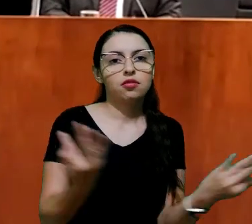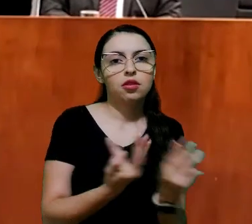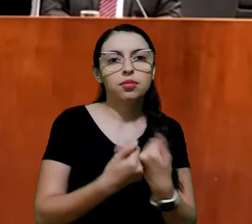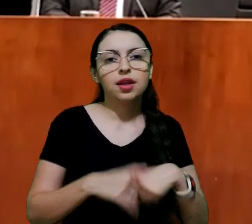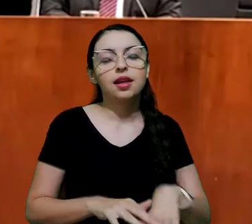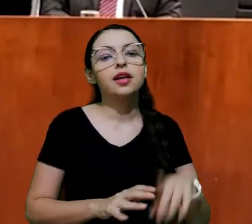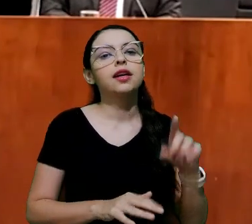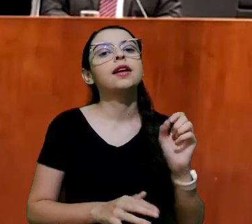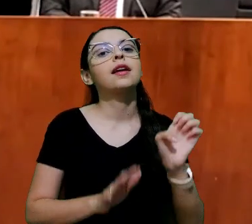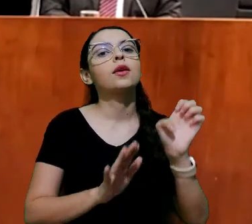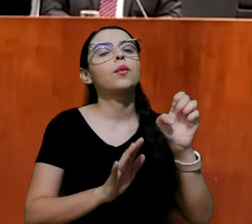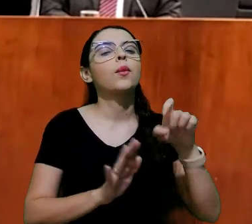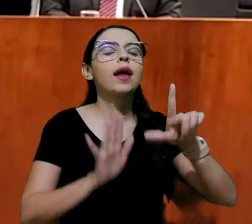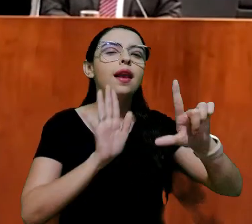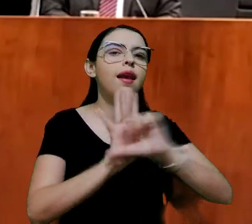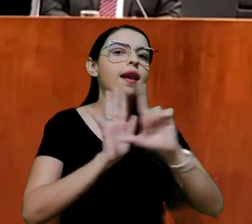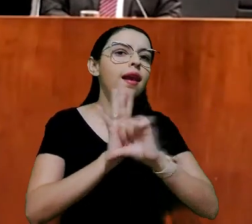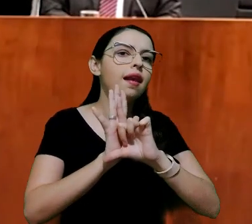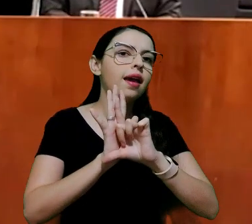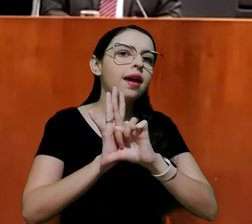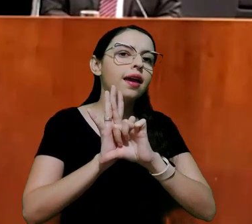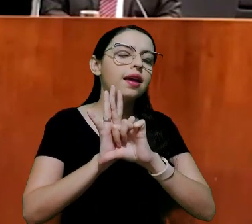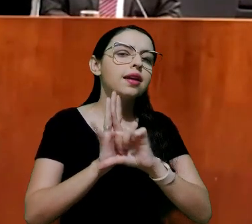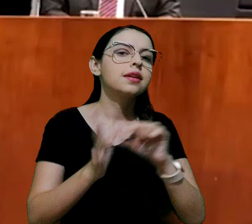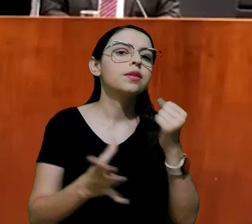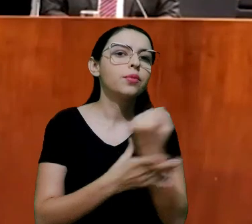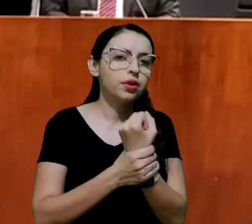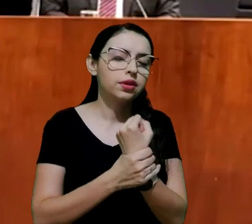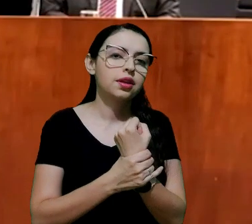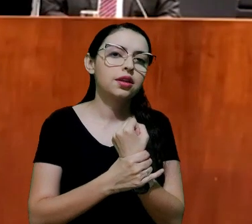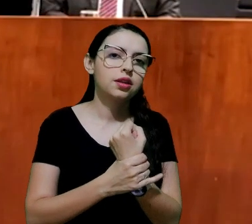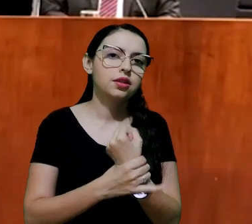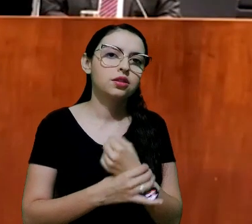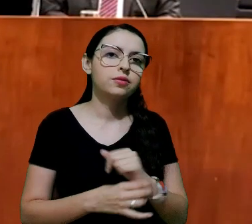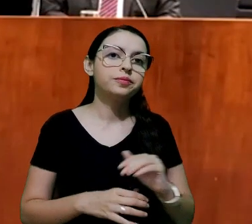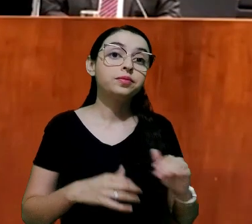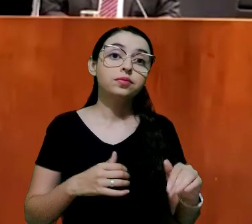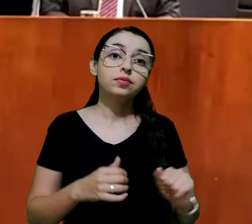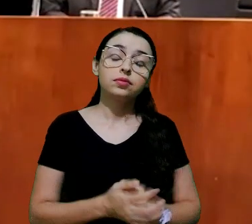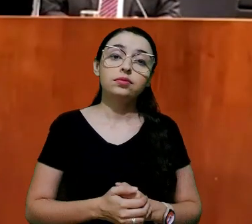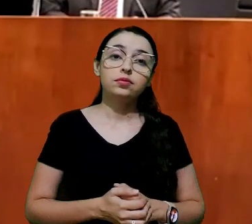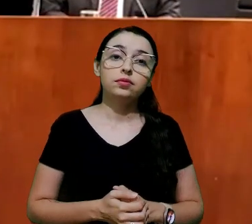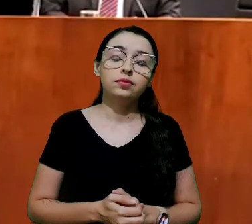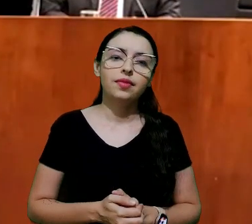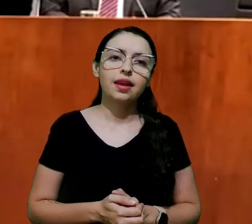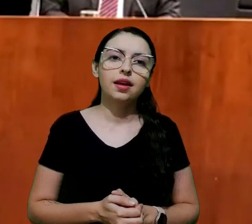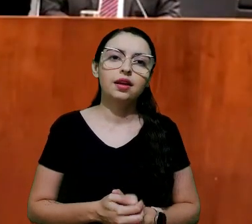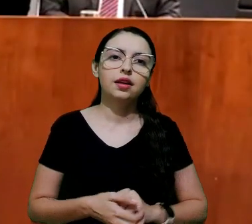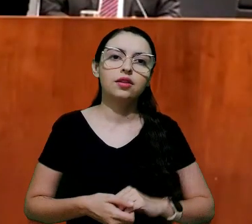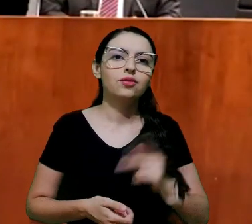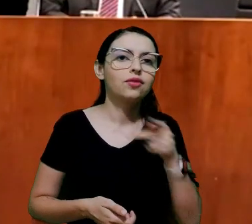lege, ou na sequência do que diz o testador, ex voluntate.